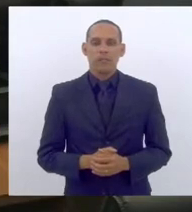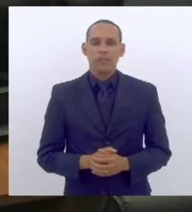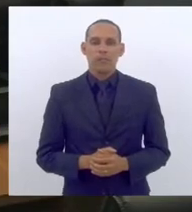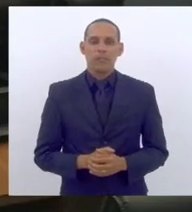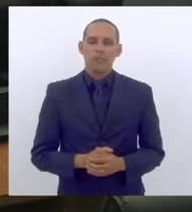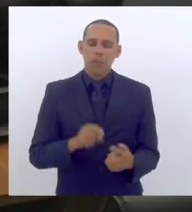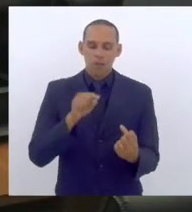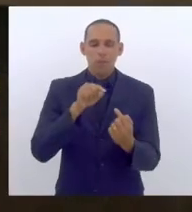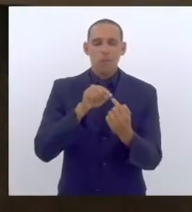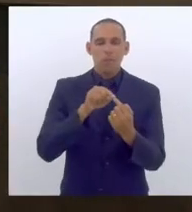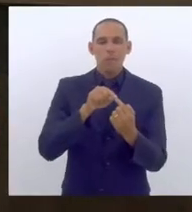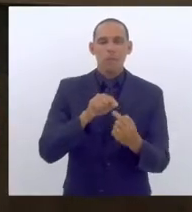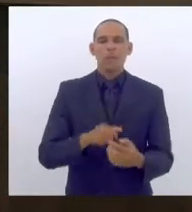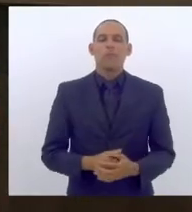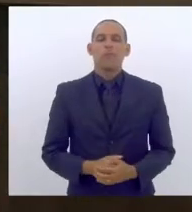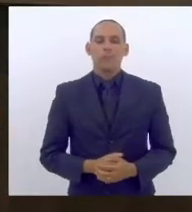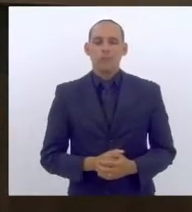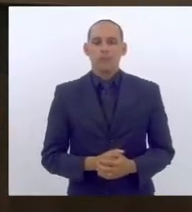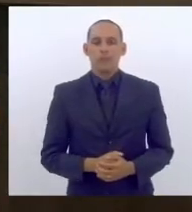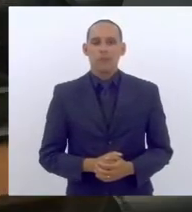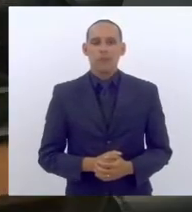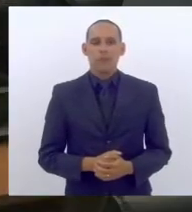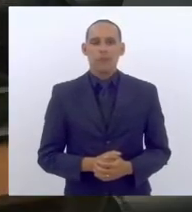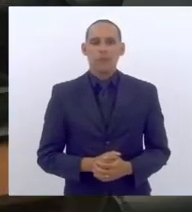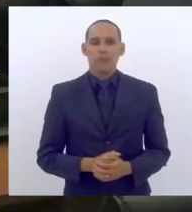parecer favorável presidente